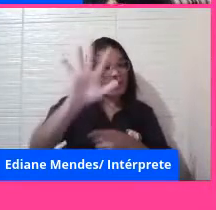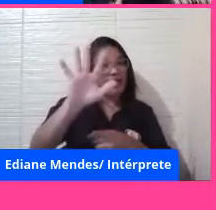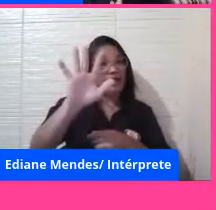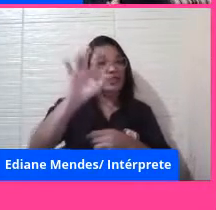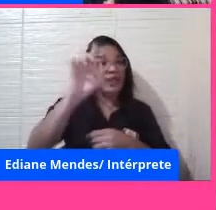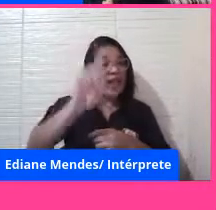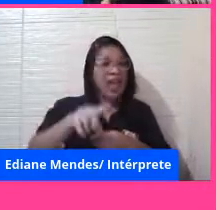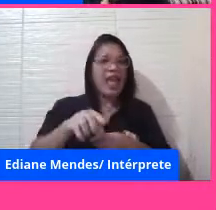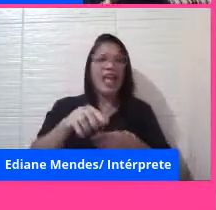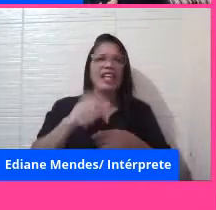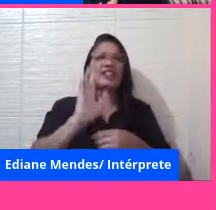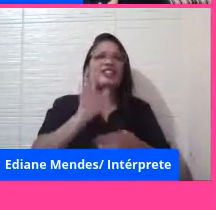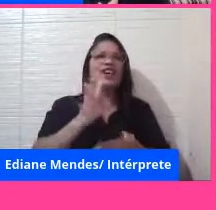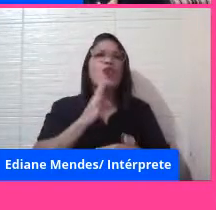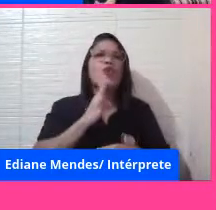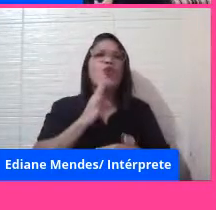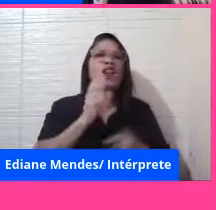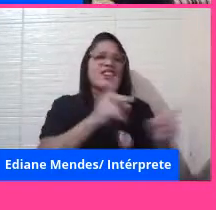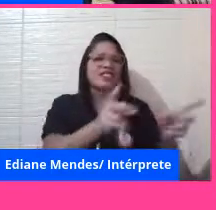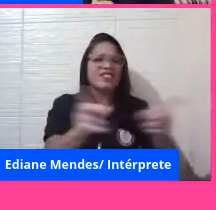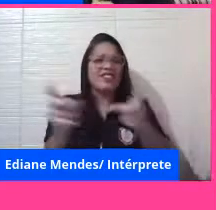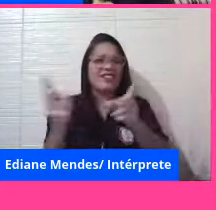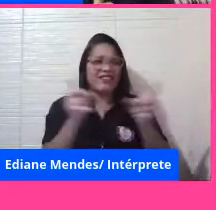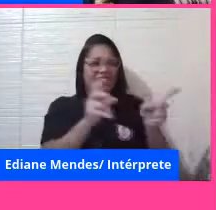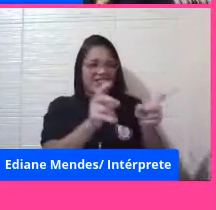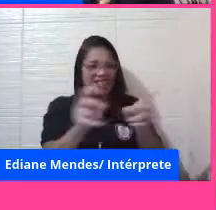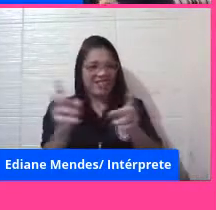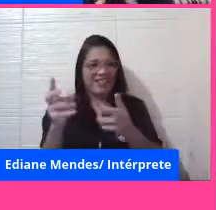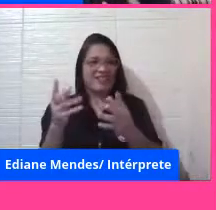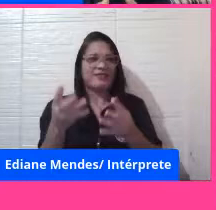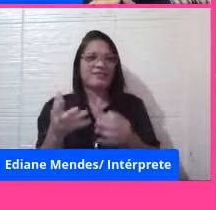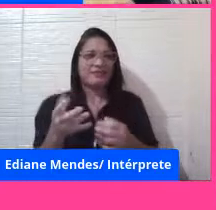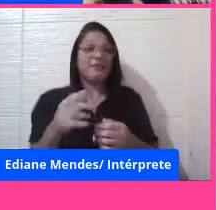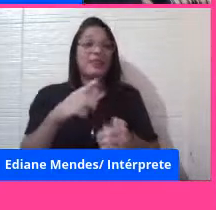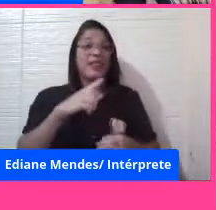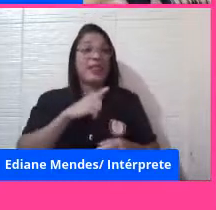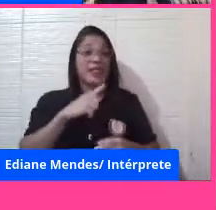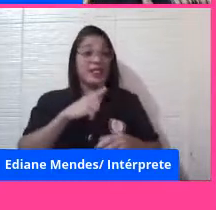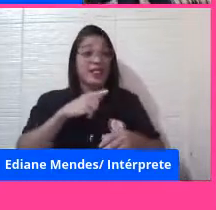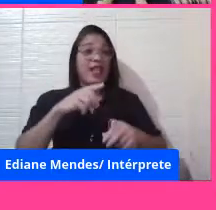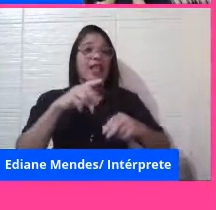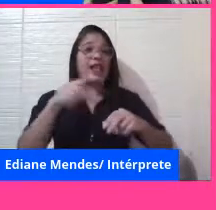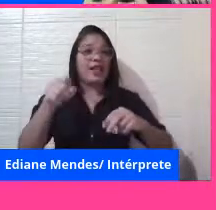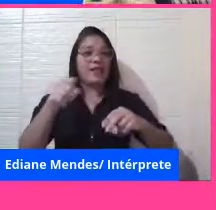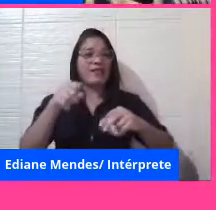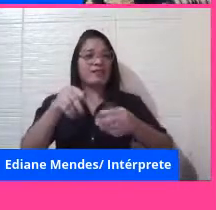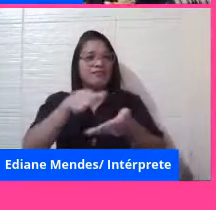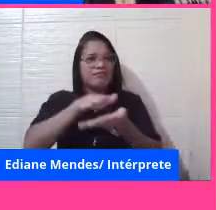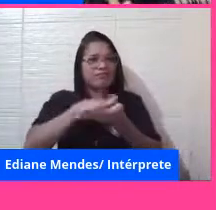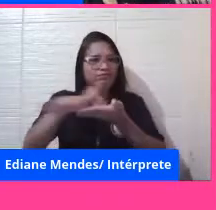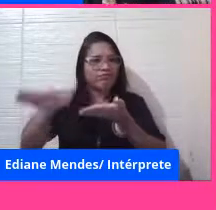a Formlabs, né? Então a gente vai ter aqui uma impressão feita por ela, e aí tem a